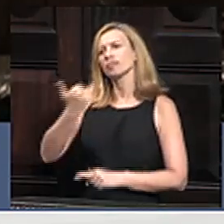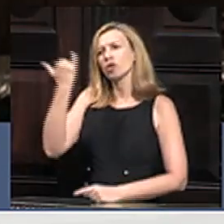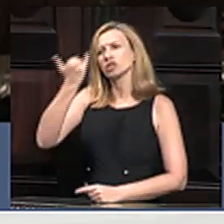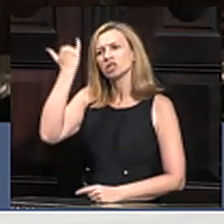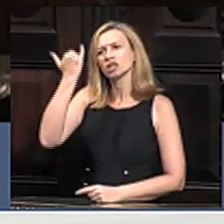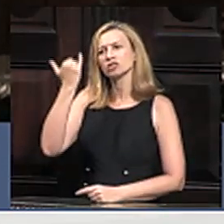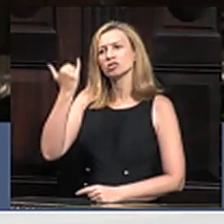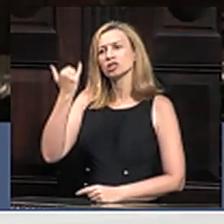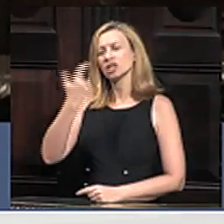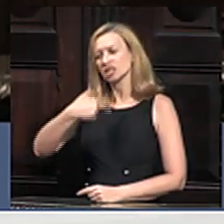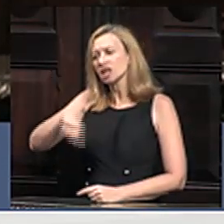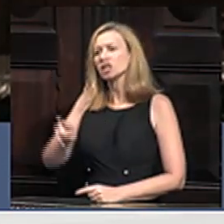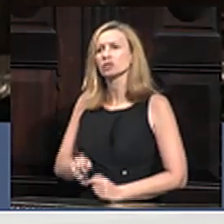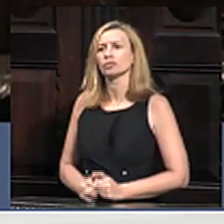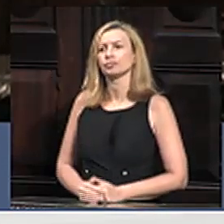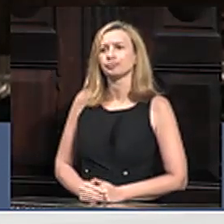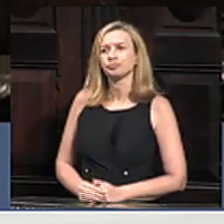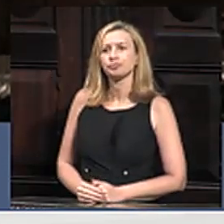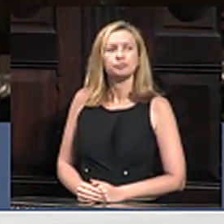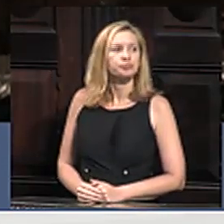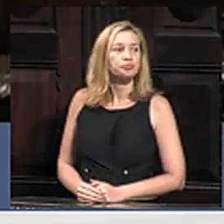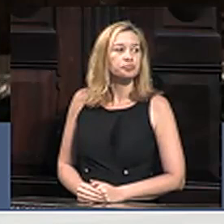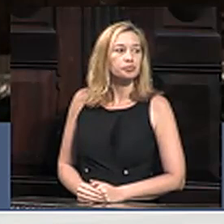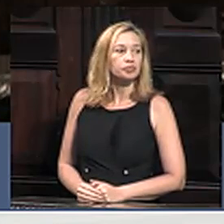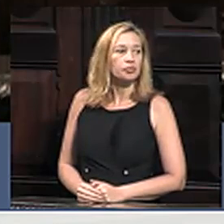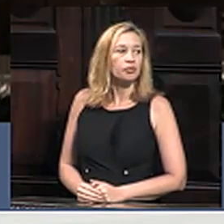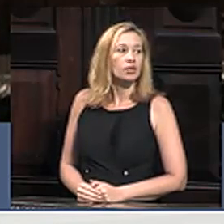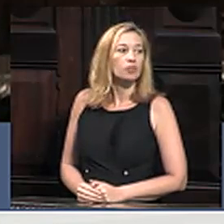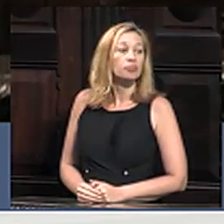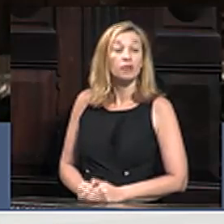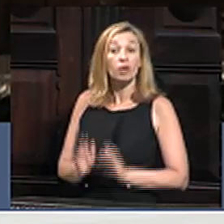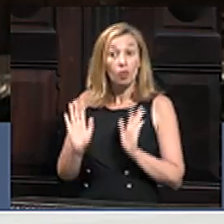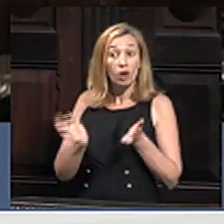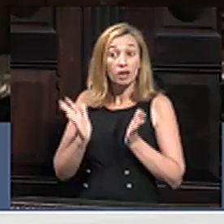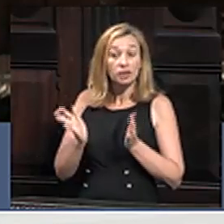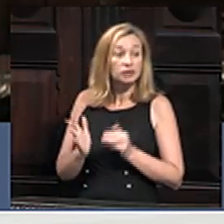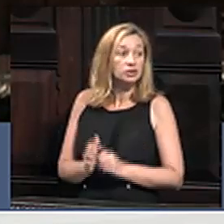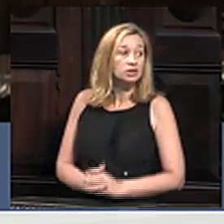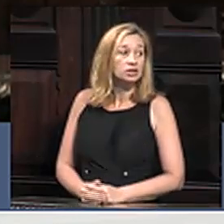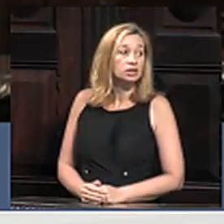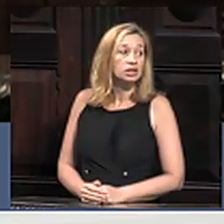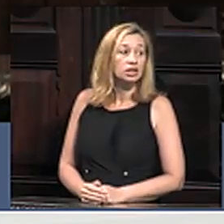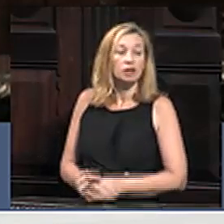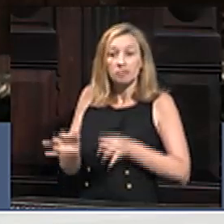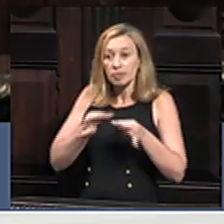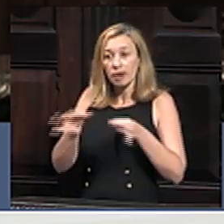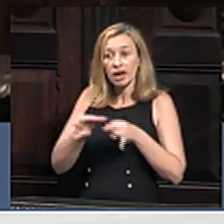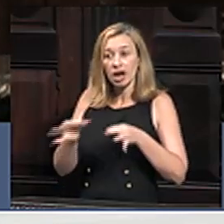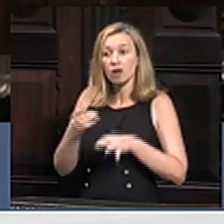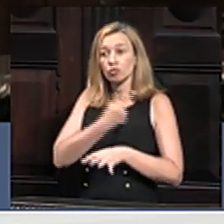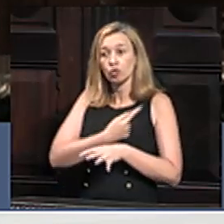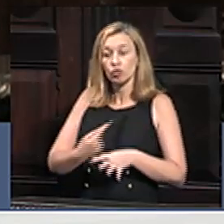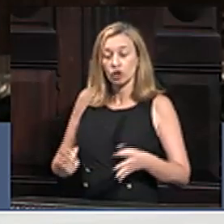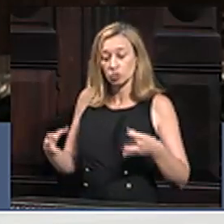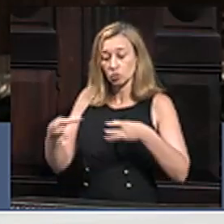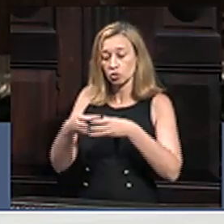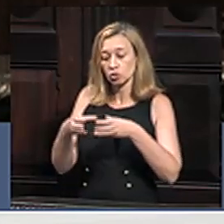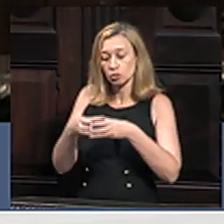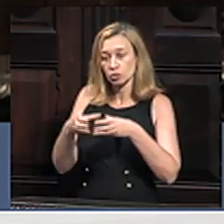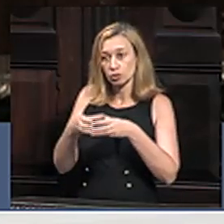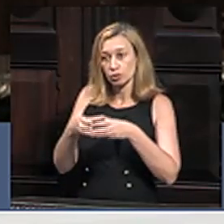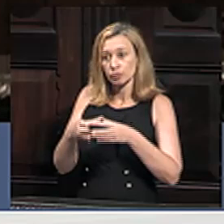tenha acolhido? Que ele vai agora compor um governo. Ele